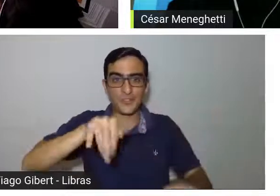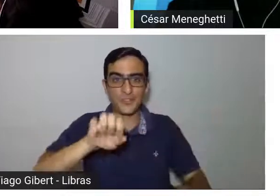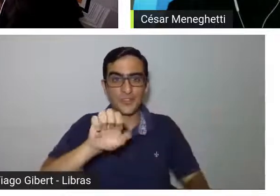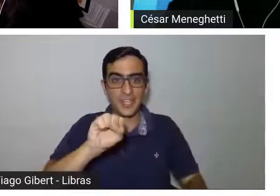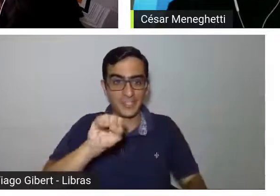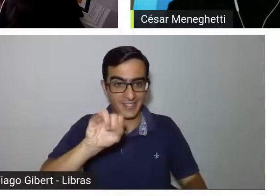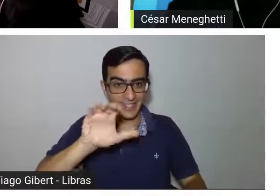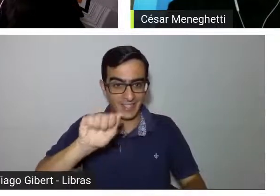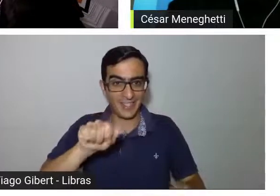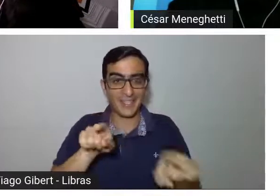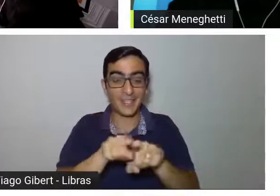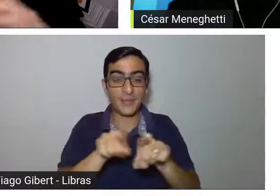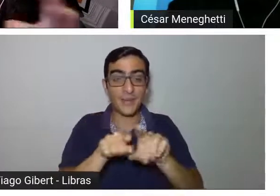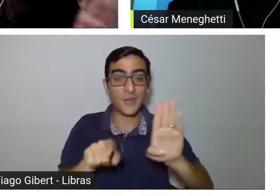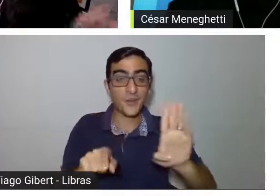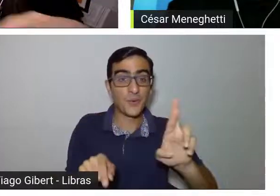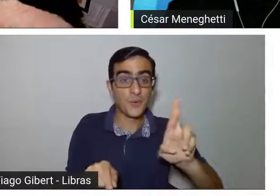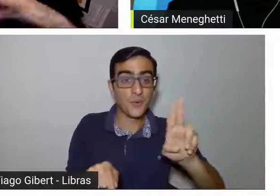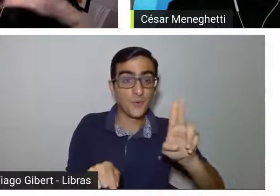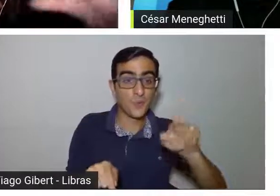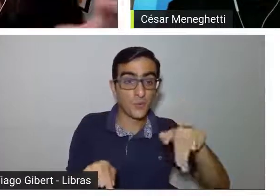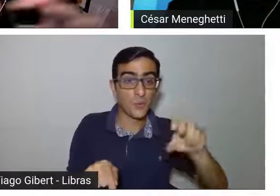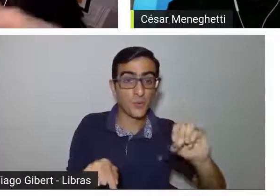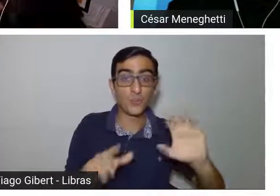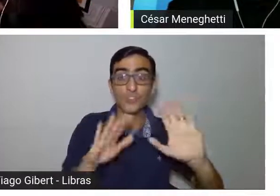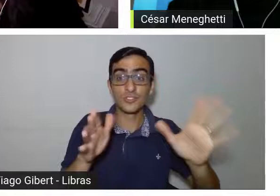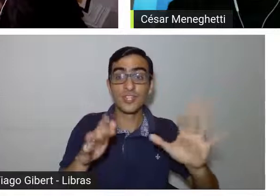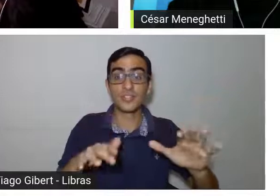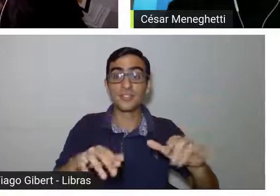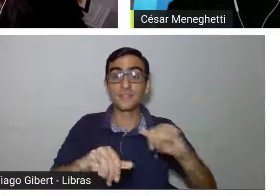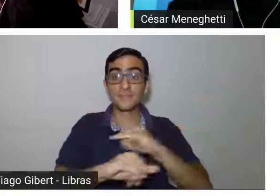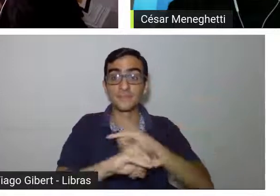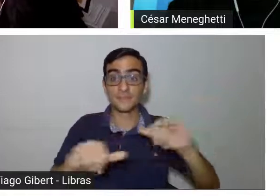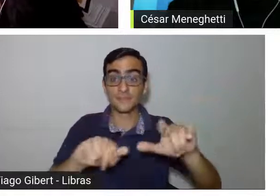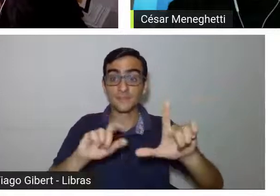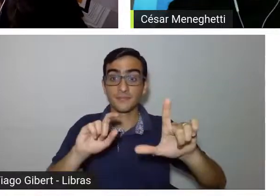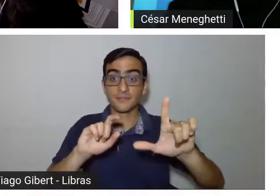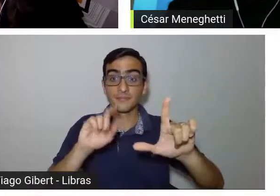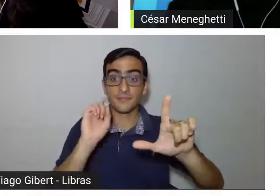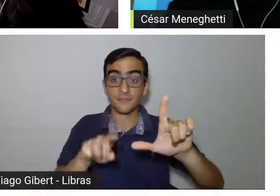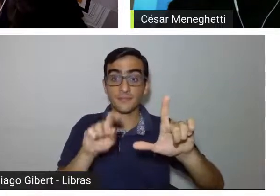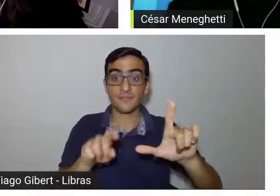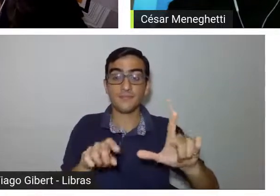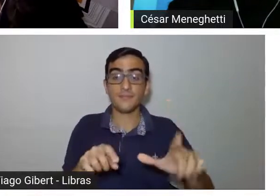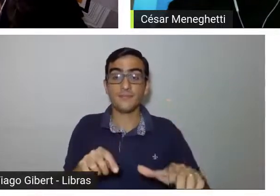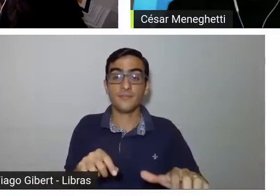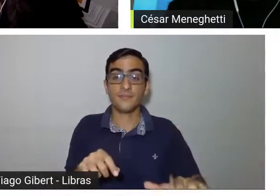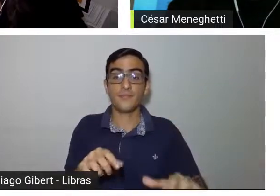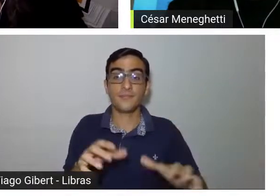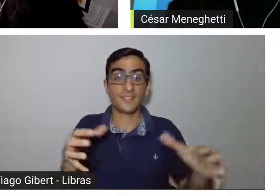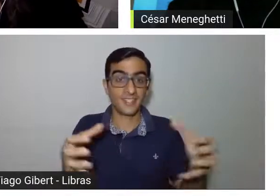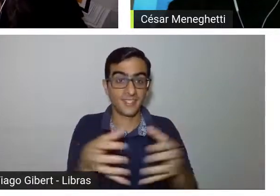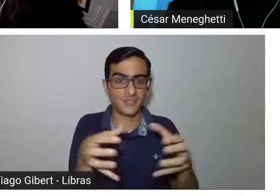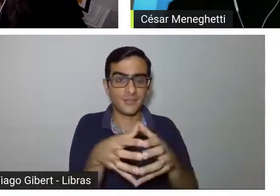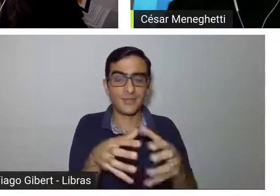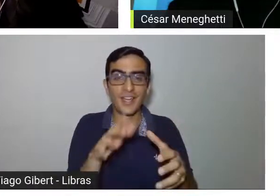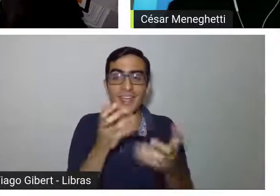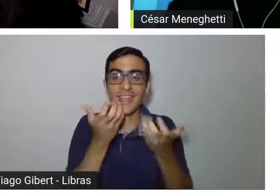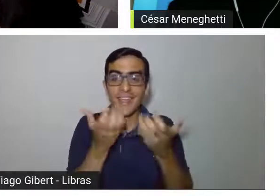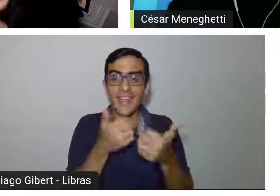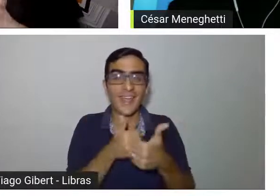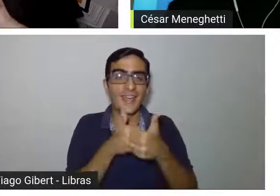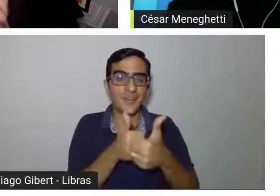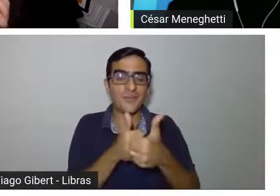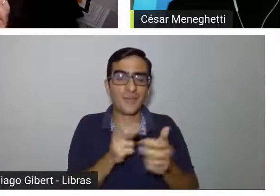Bruno. E a gente compartilhou seu site, seu canal, e a gente, quem quiser, vai continuar te